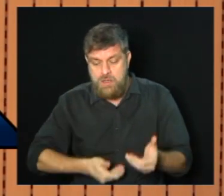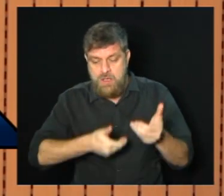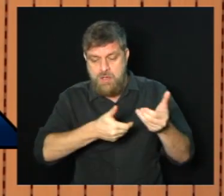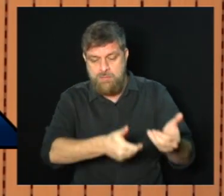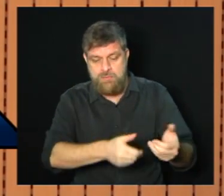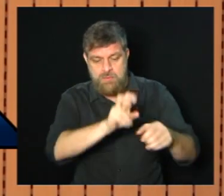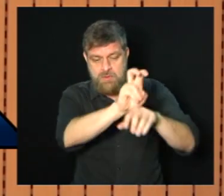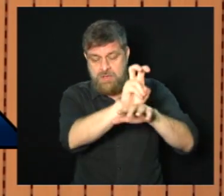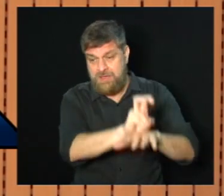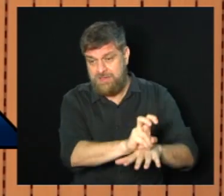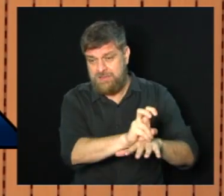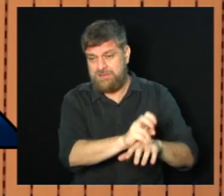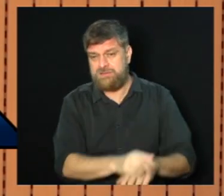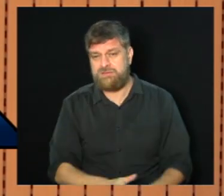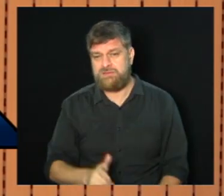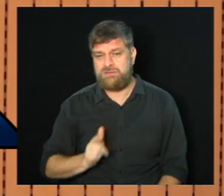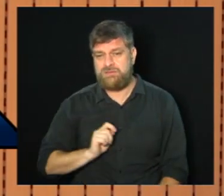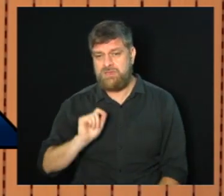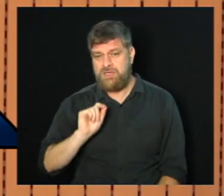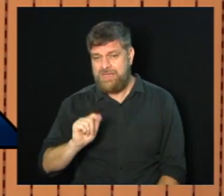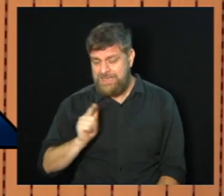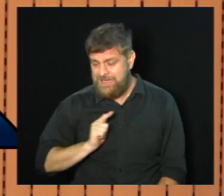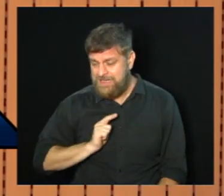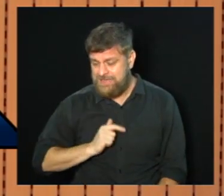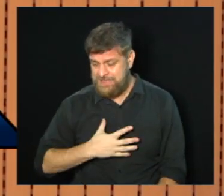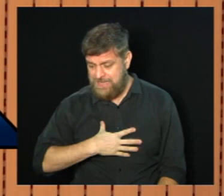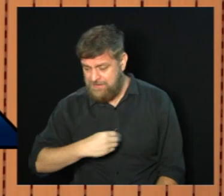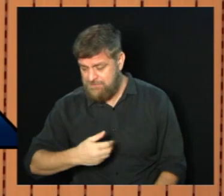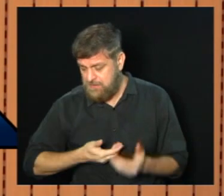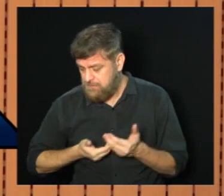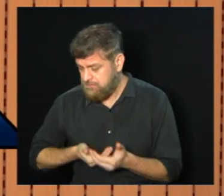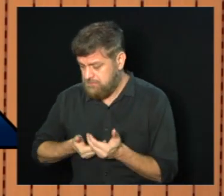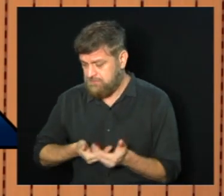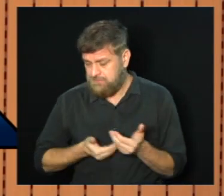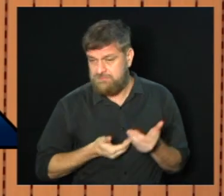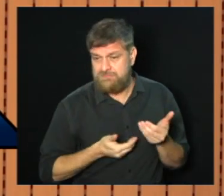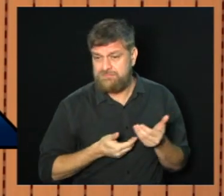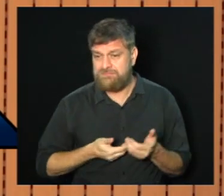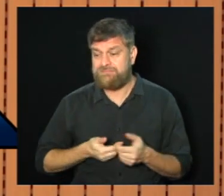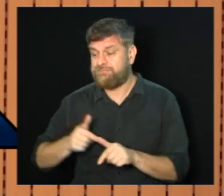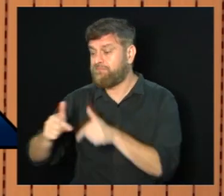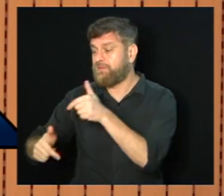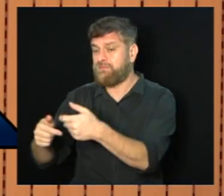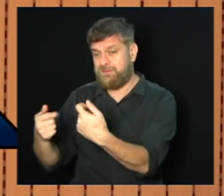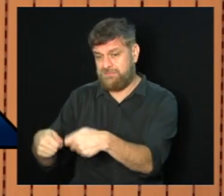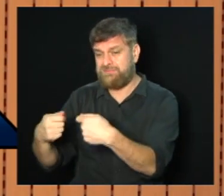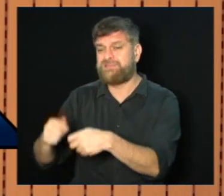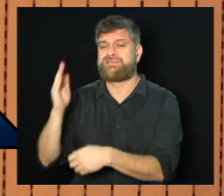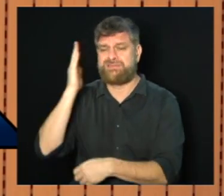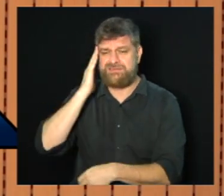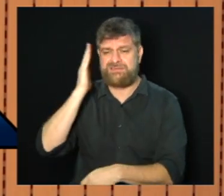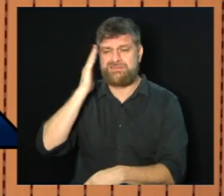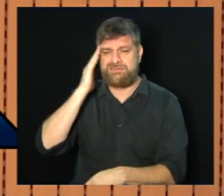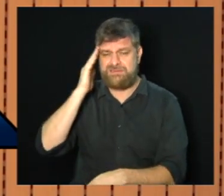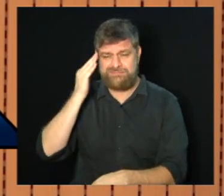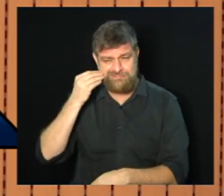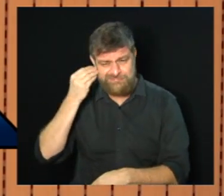Porque só quem tem filho pequeno e precisa trabalhar, que sabe